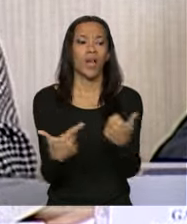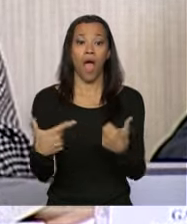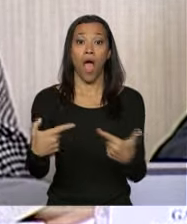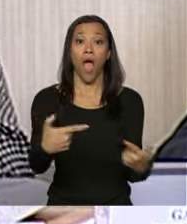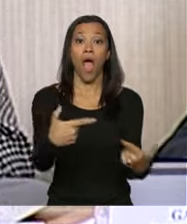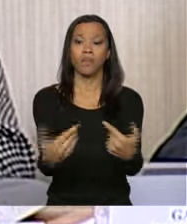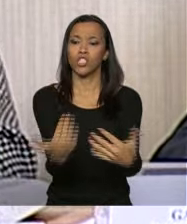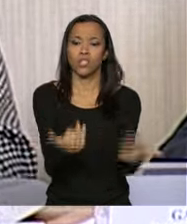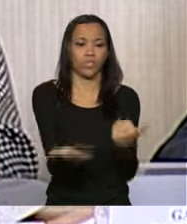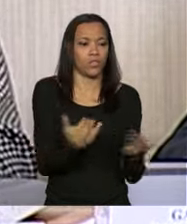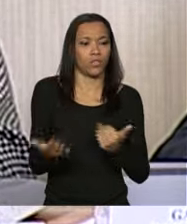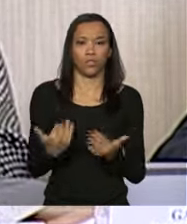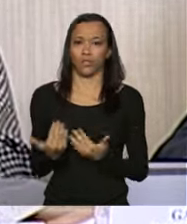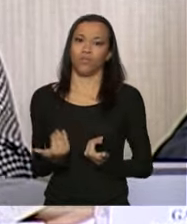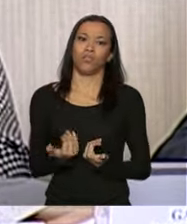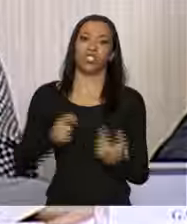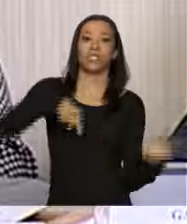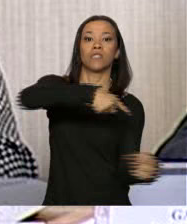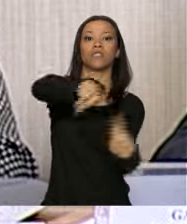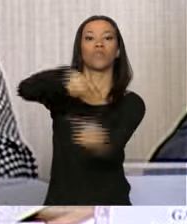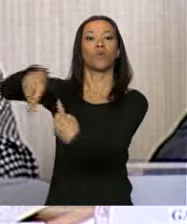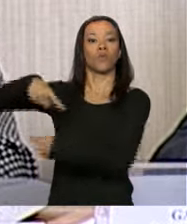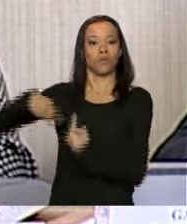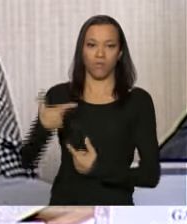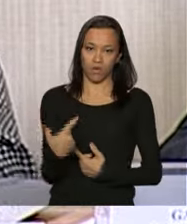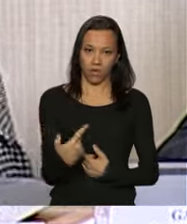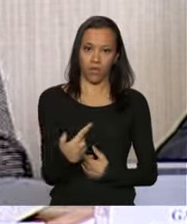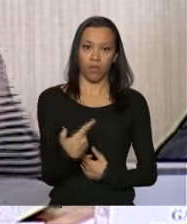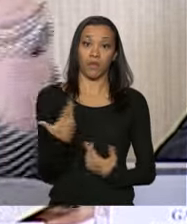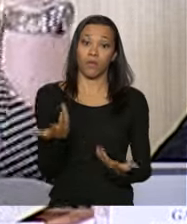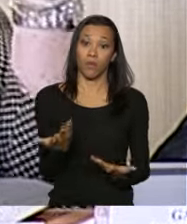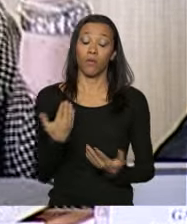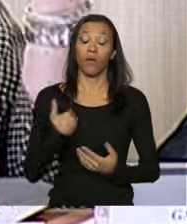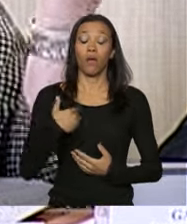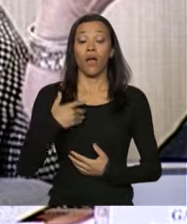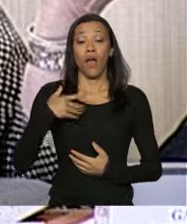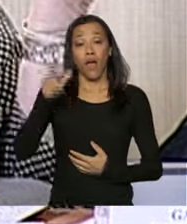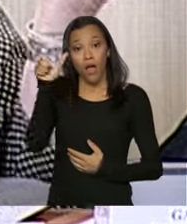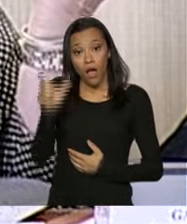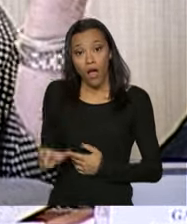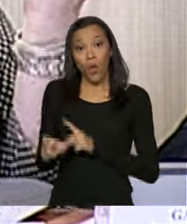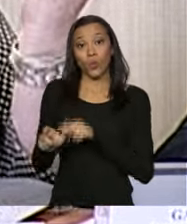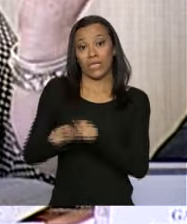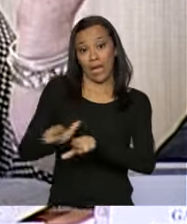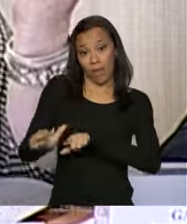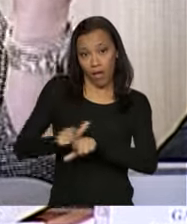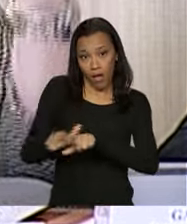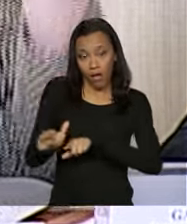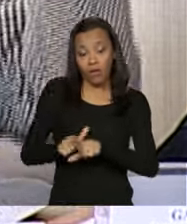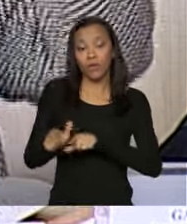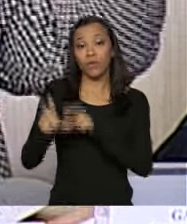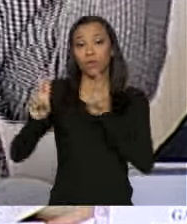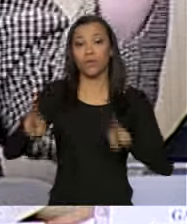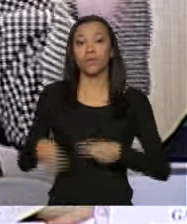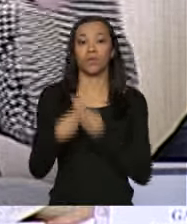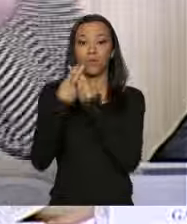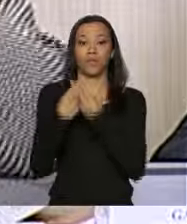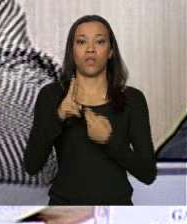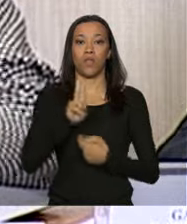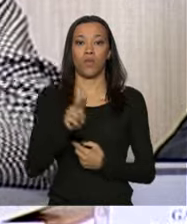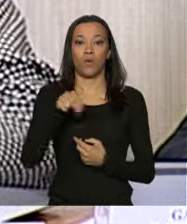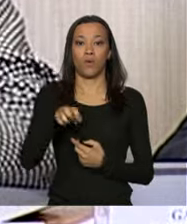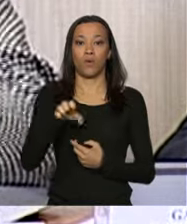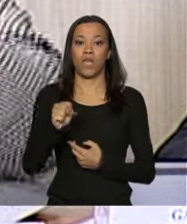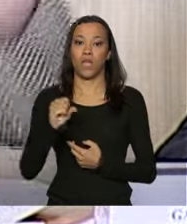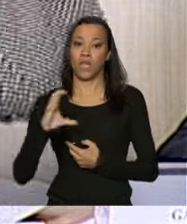de circulação. E, portanto, Regina, o trabalho que a UNESCO fez com o Ministério da Justiça e com o Instituto